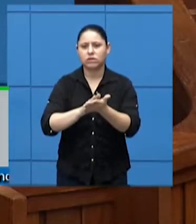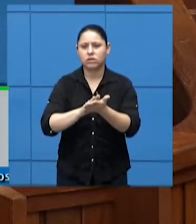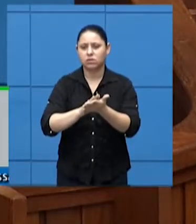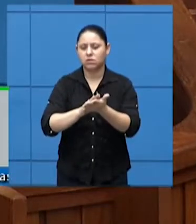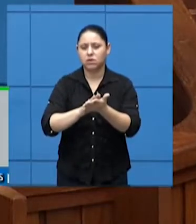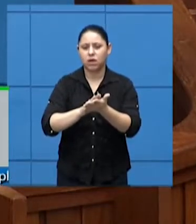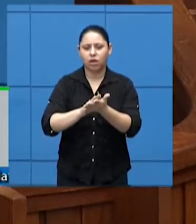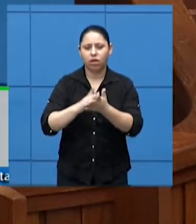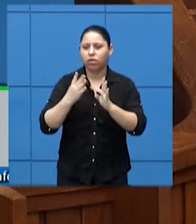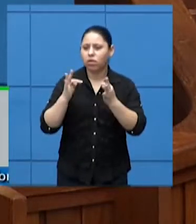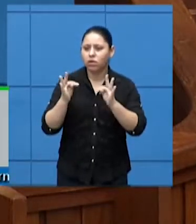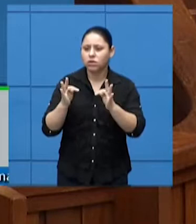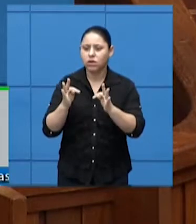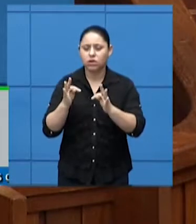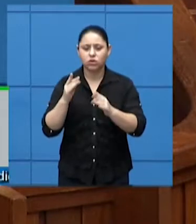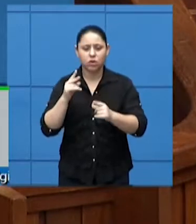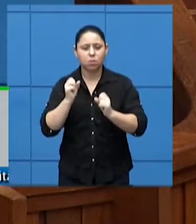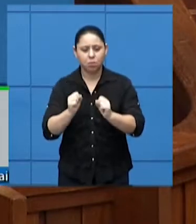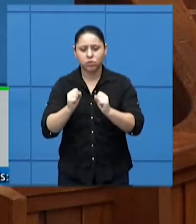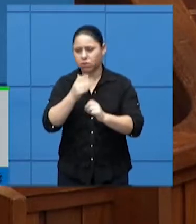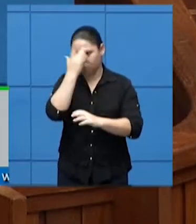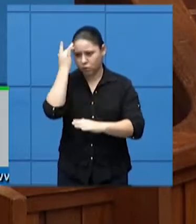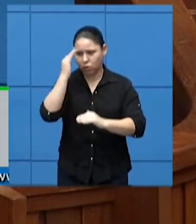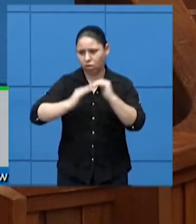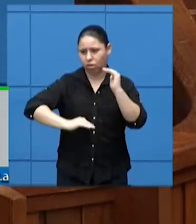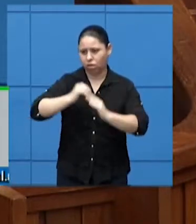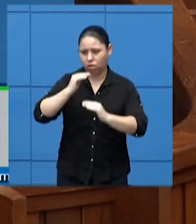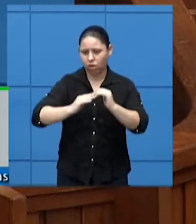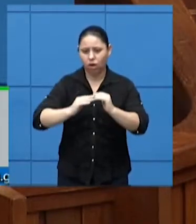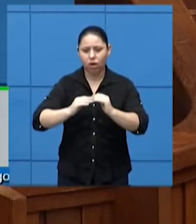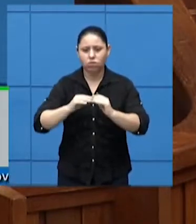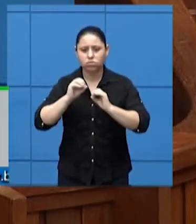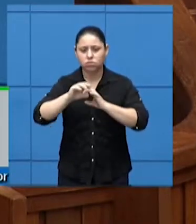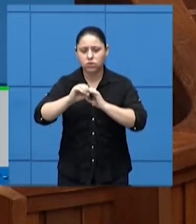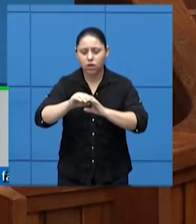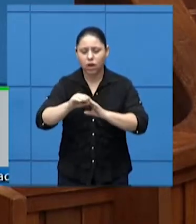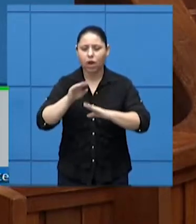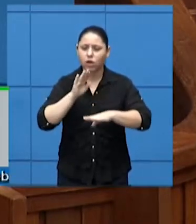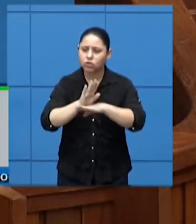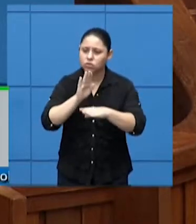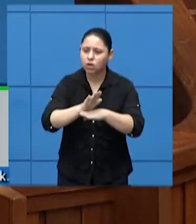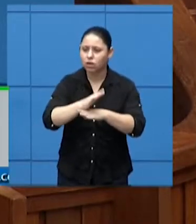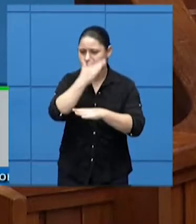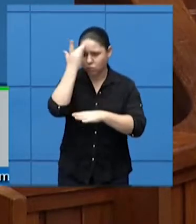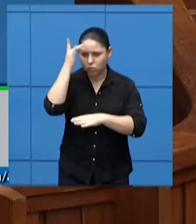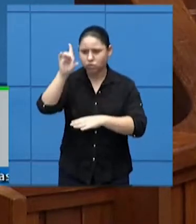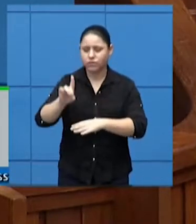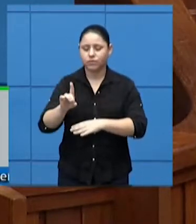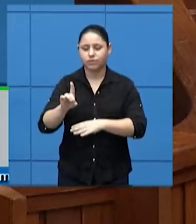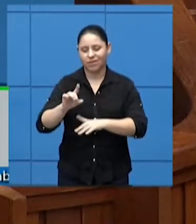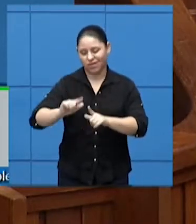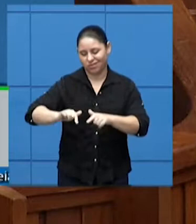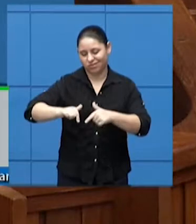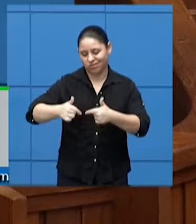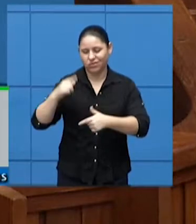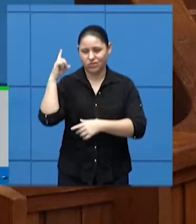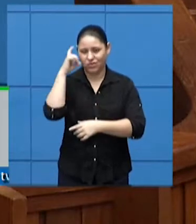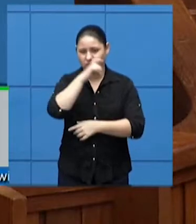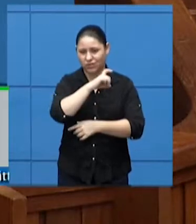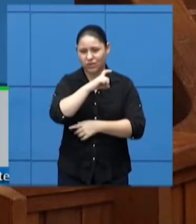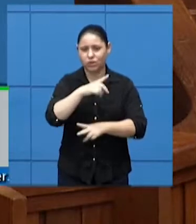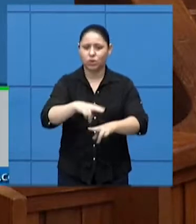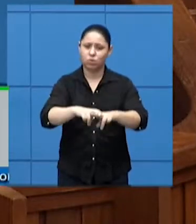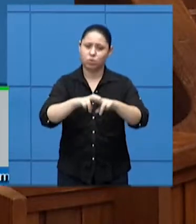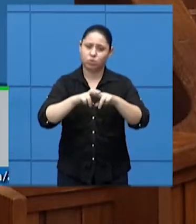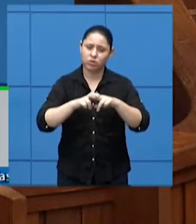mecanismos e tecnologias à disposição do trabalho técnico profissional. E a luta era muito grande, e